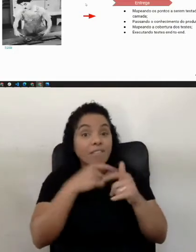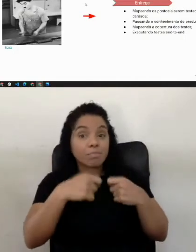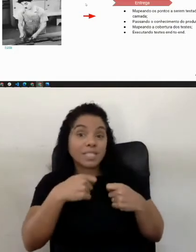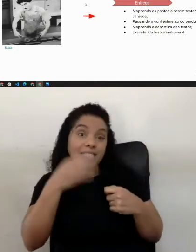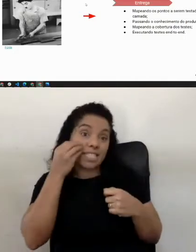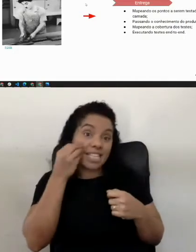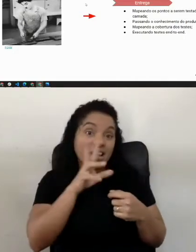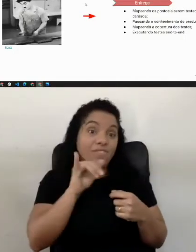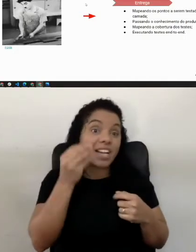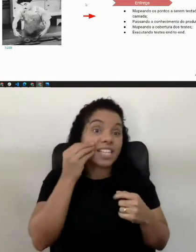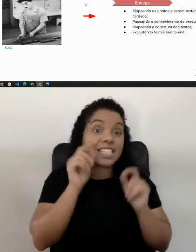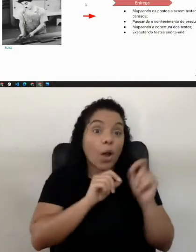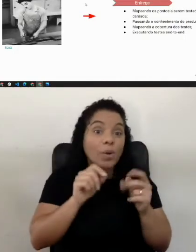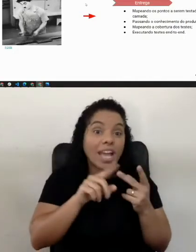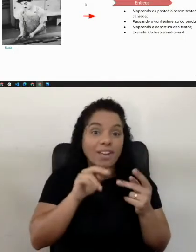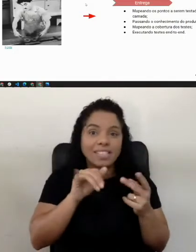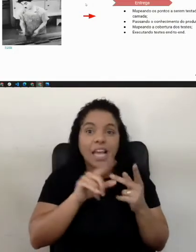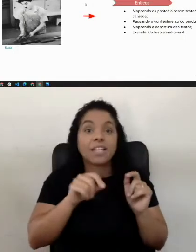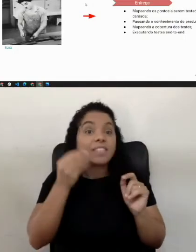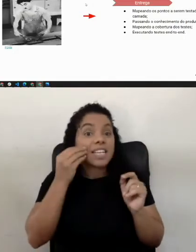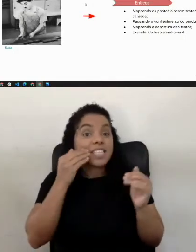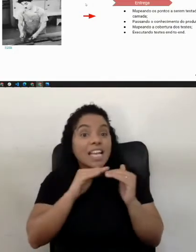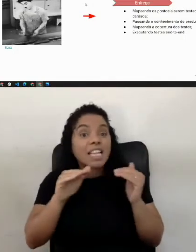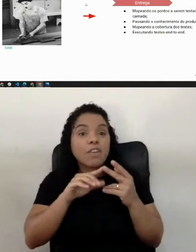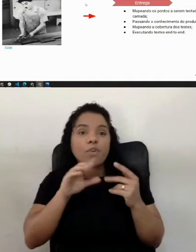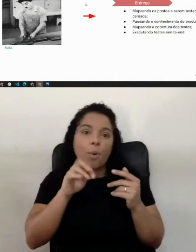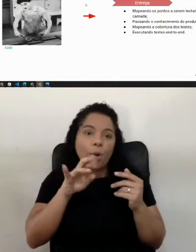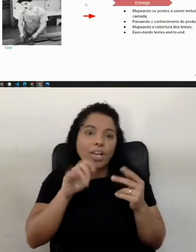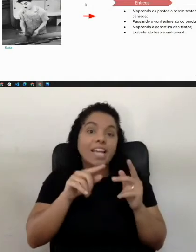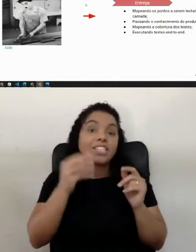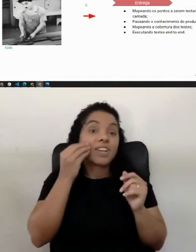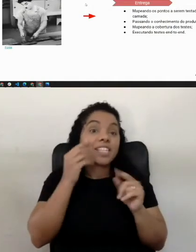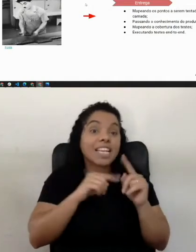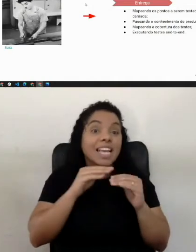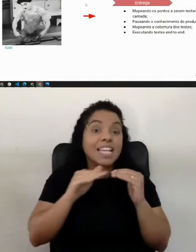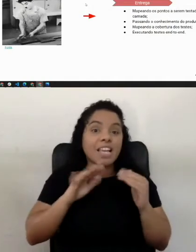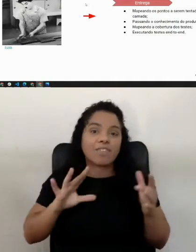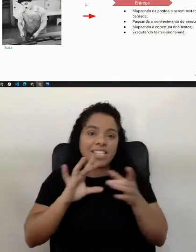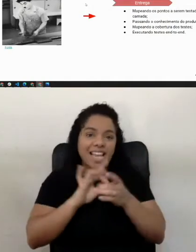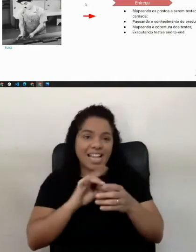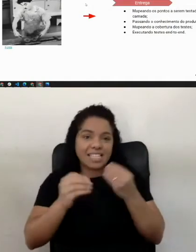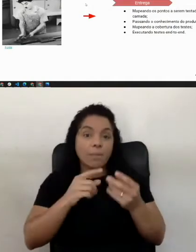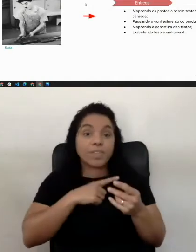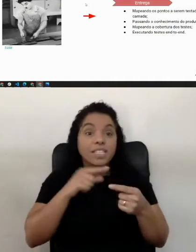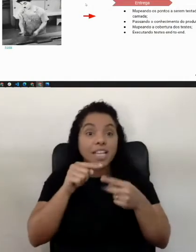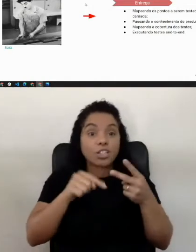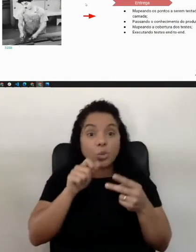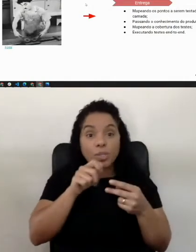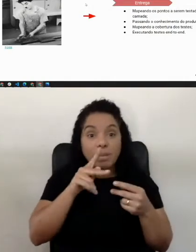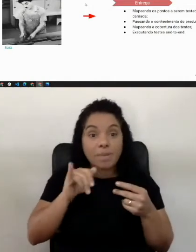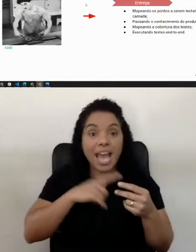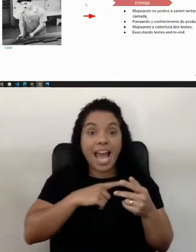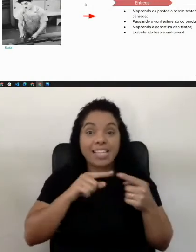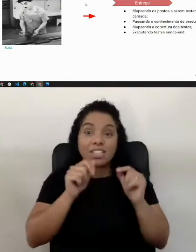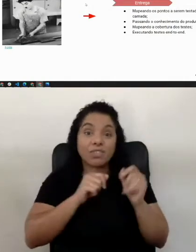vai testar em nível unitário? O que ele vai testar em nível de componente? O que ele vai testar em nível de integração? Eu tenho essas duas APIs que se conversam, eu